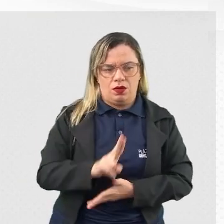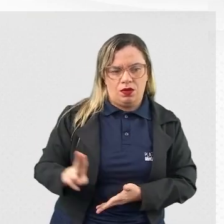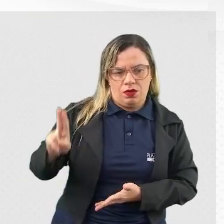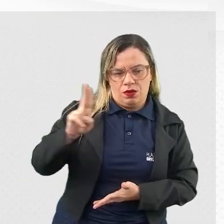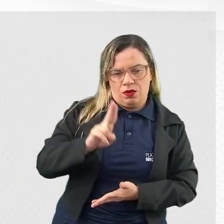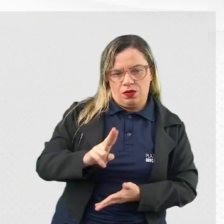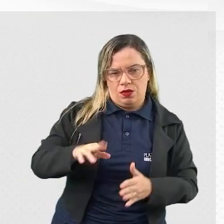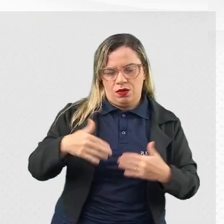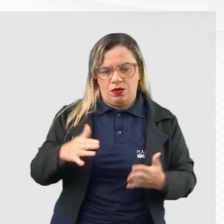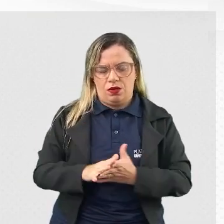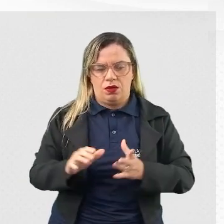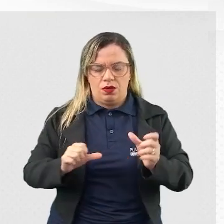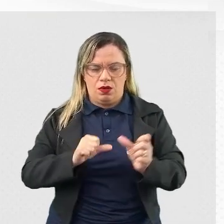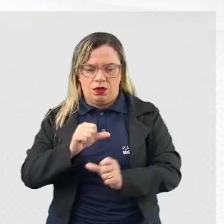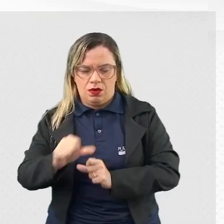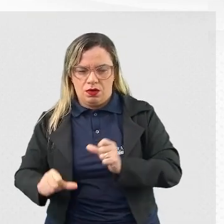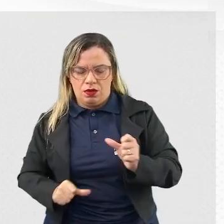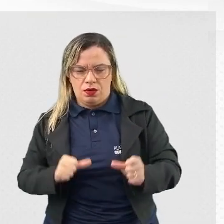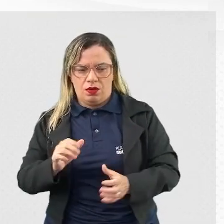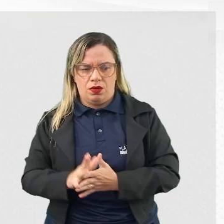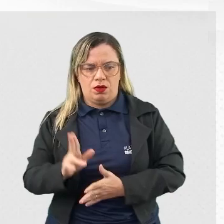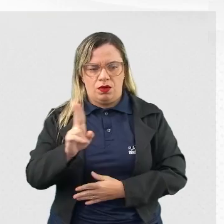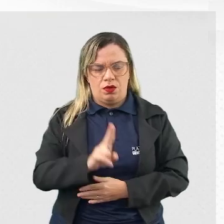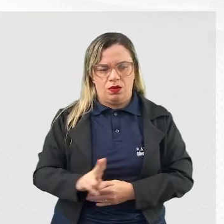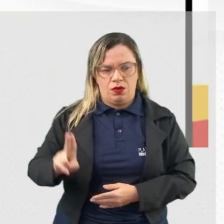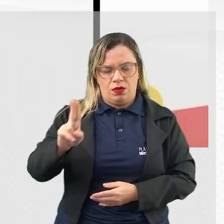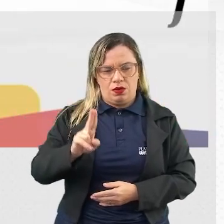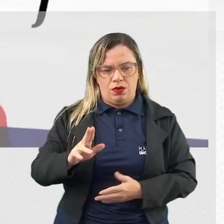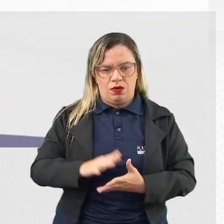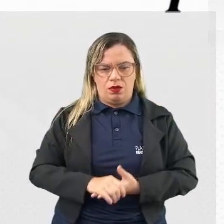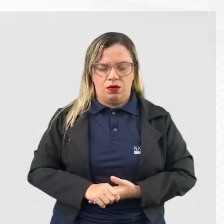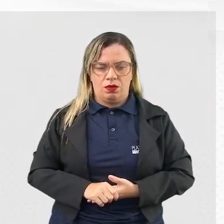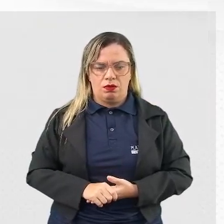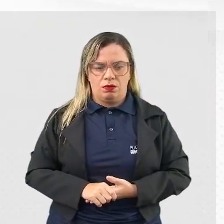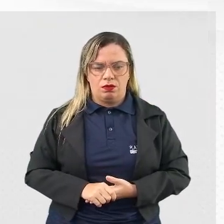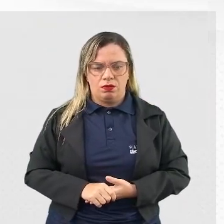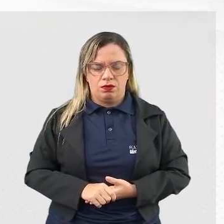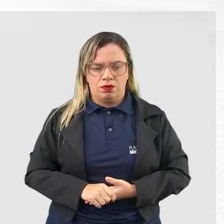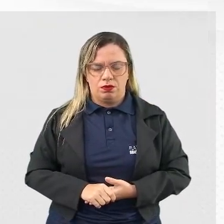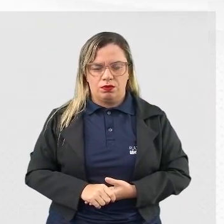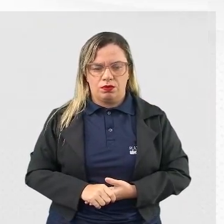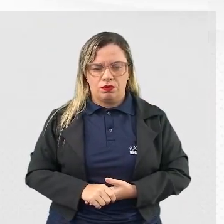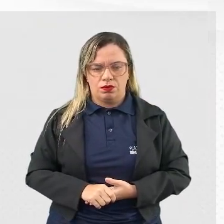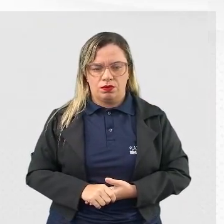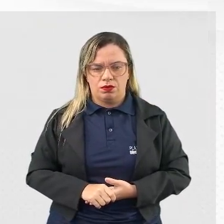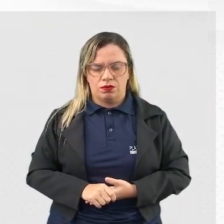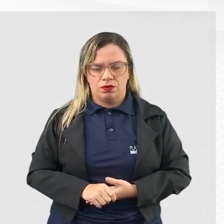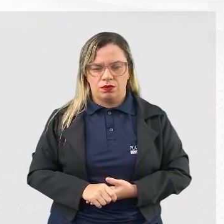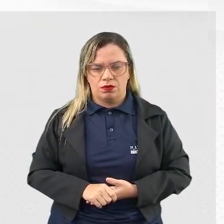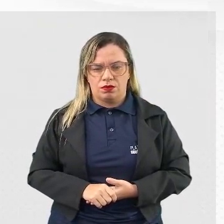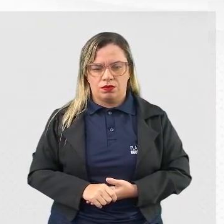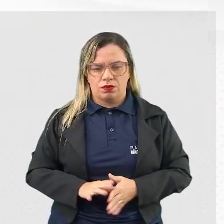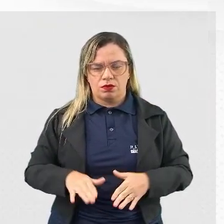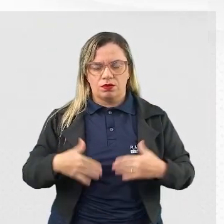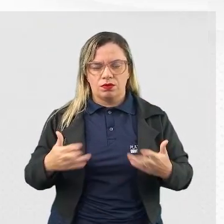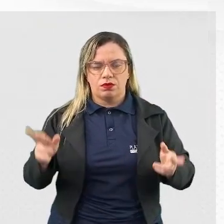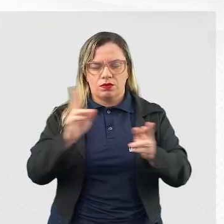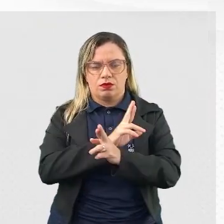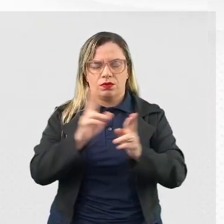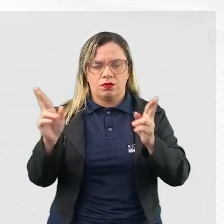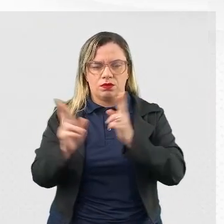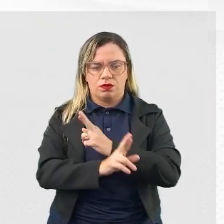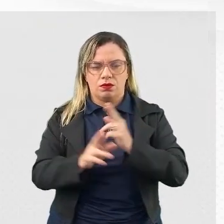essa transformação de uma unidade para outra. Vamos para frente? Agora, a relação entre esses